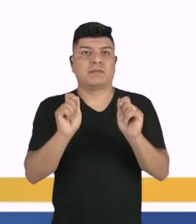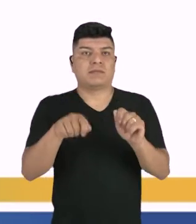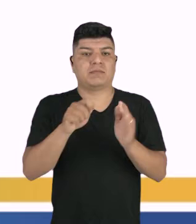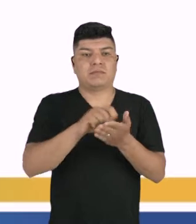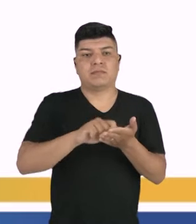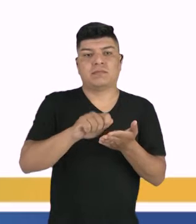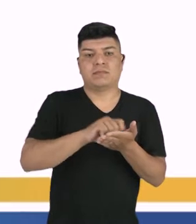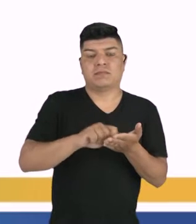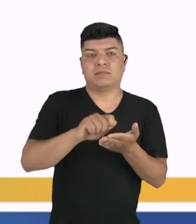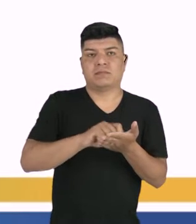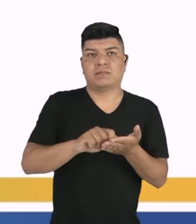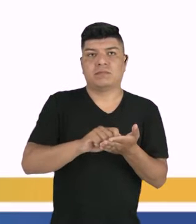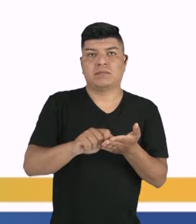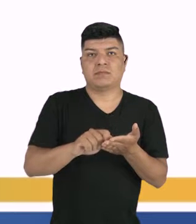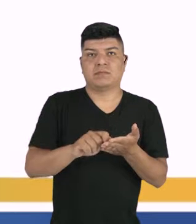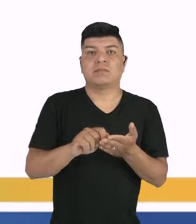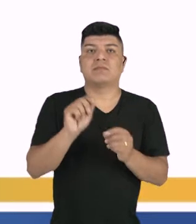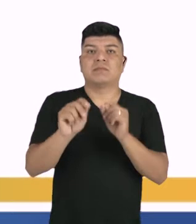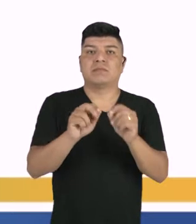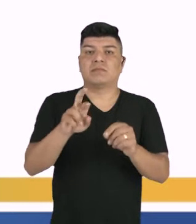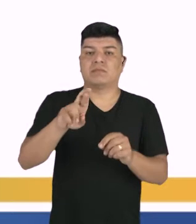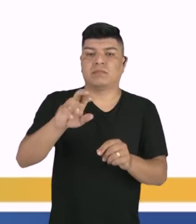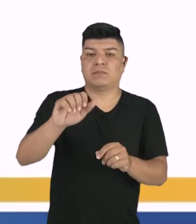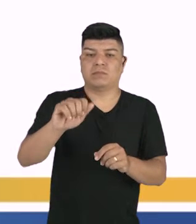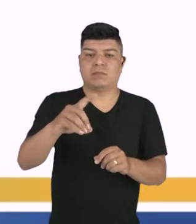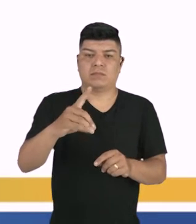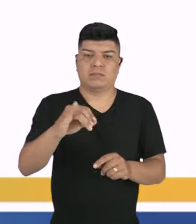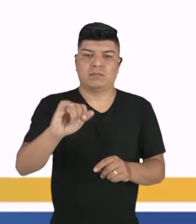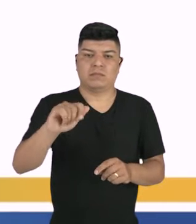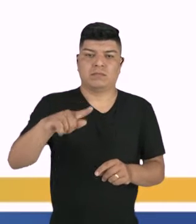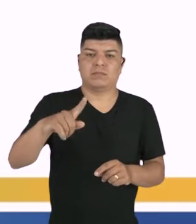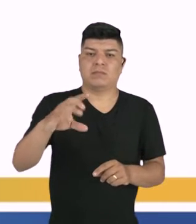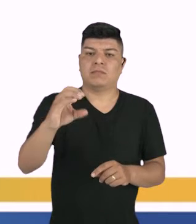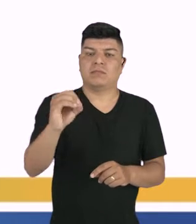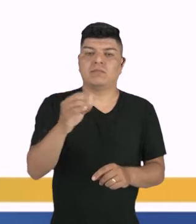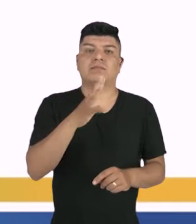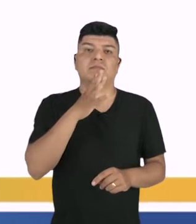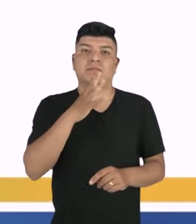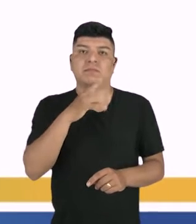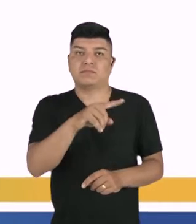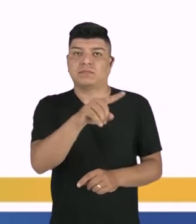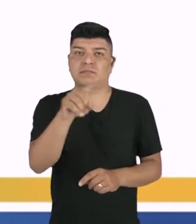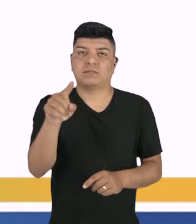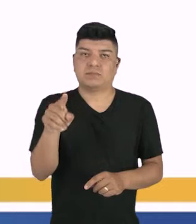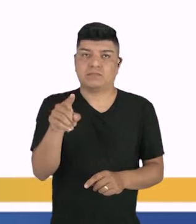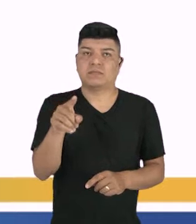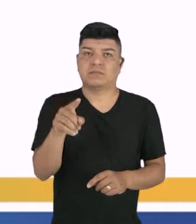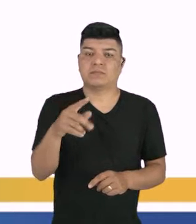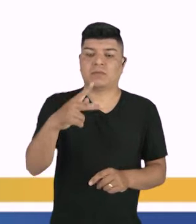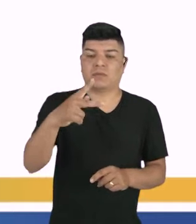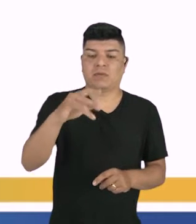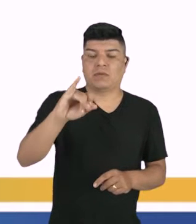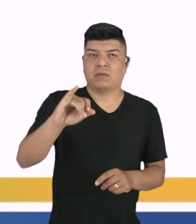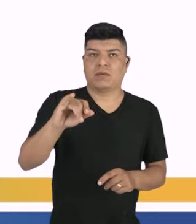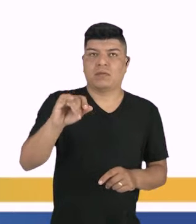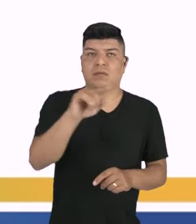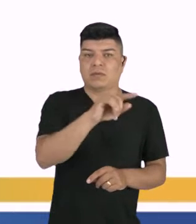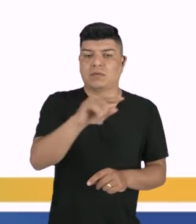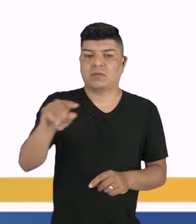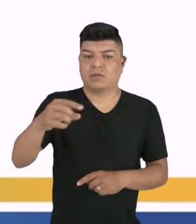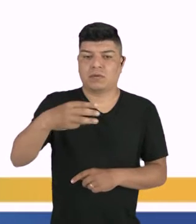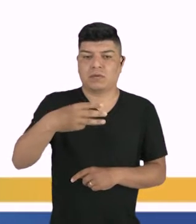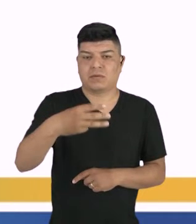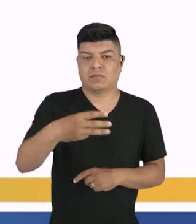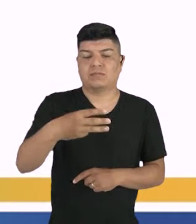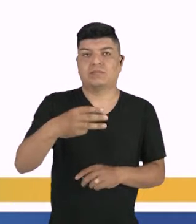essa expressão em radiano. 60 graus, você conhece que é π sobre 3. E aí